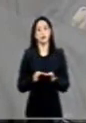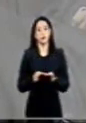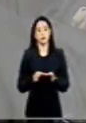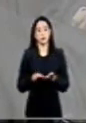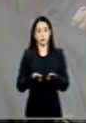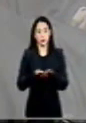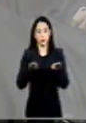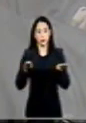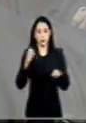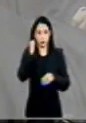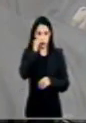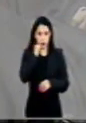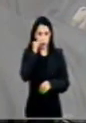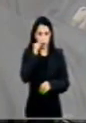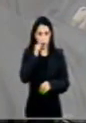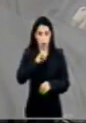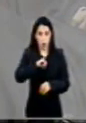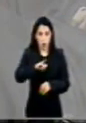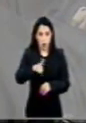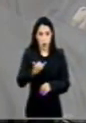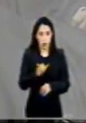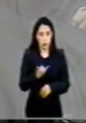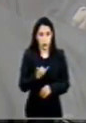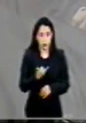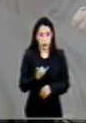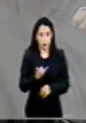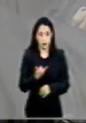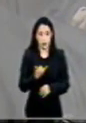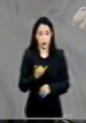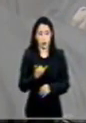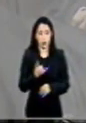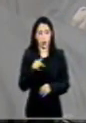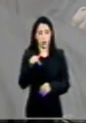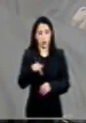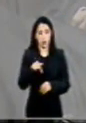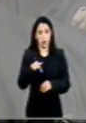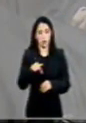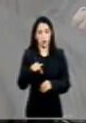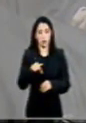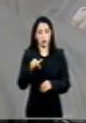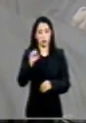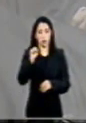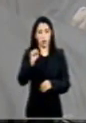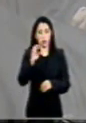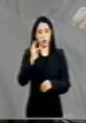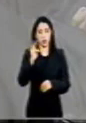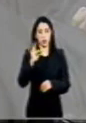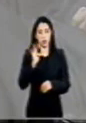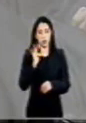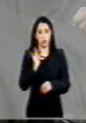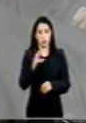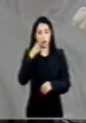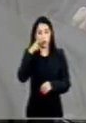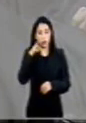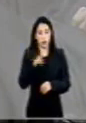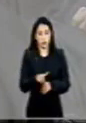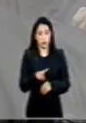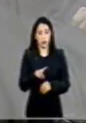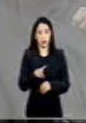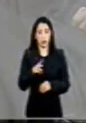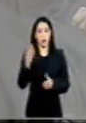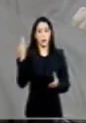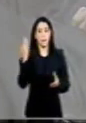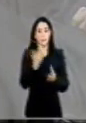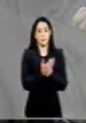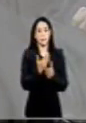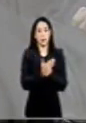Senado. Naquela oportunidade, essa Suprema Corte entendeu a possibilidade de aplicação de medidas cautelares penais